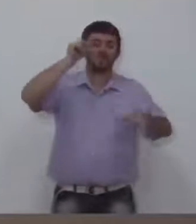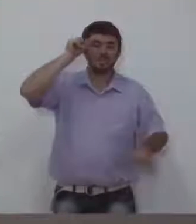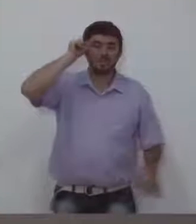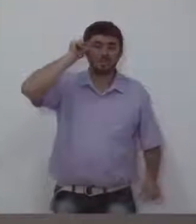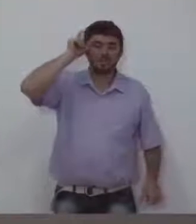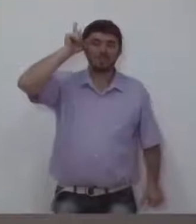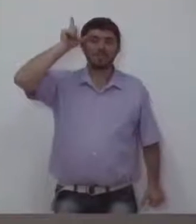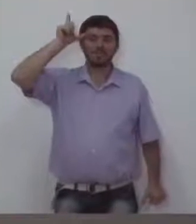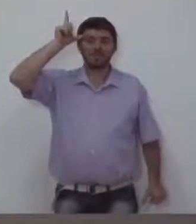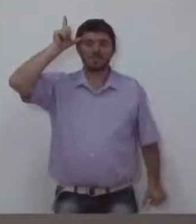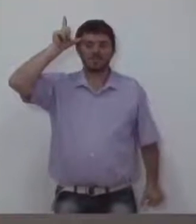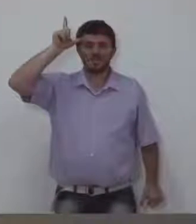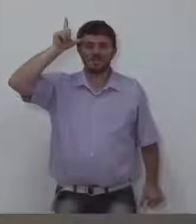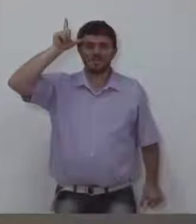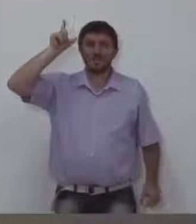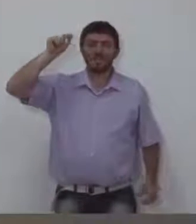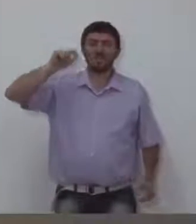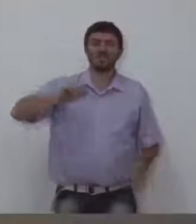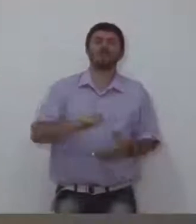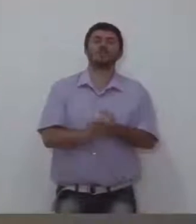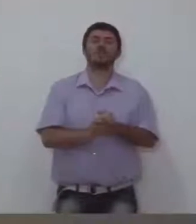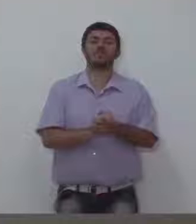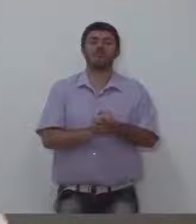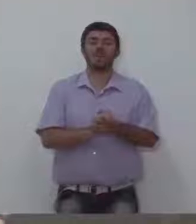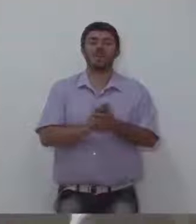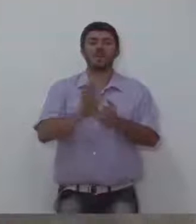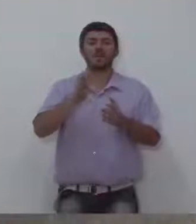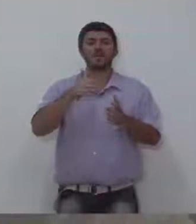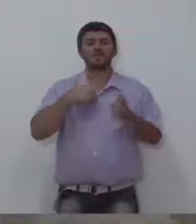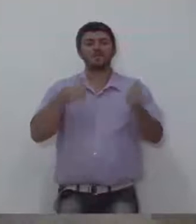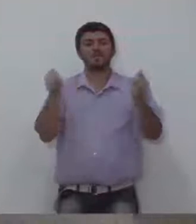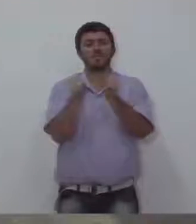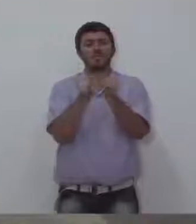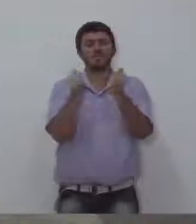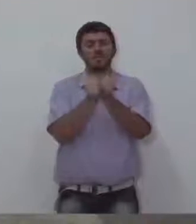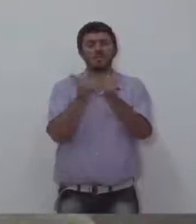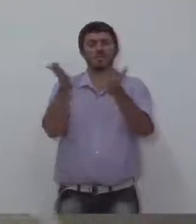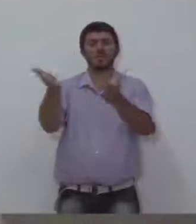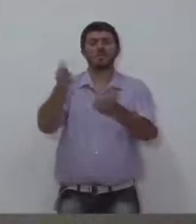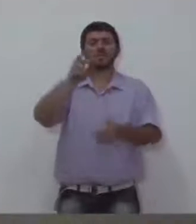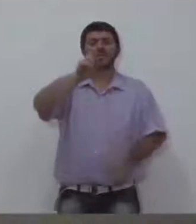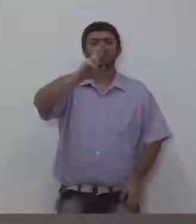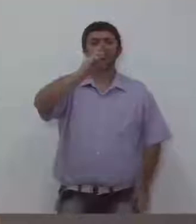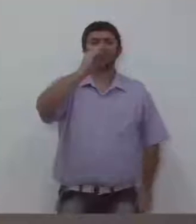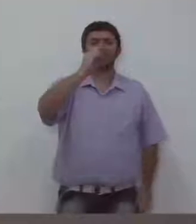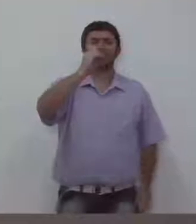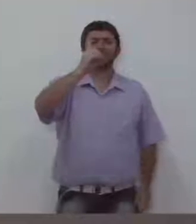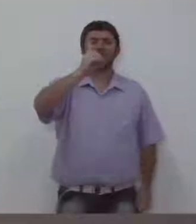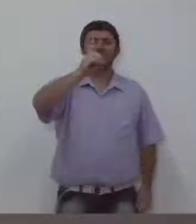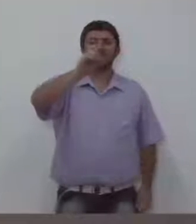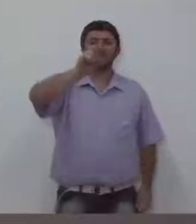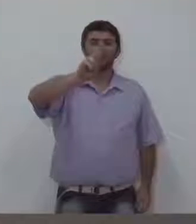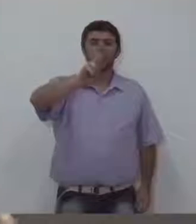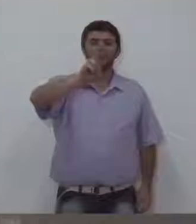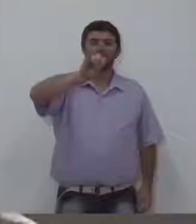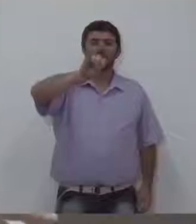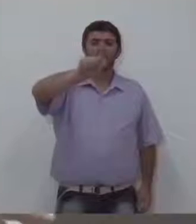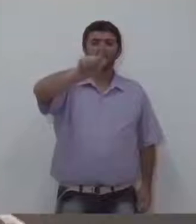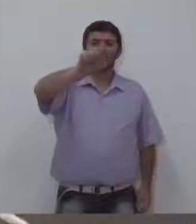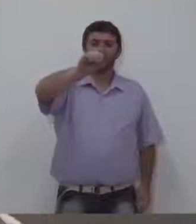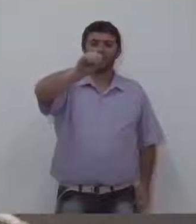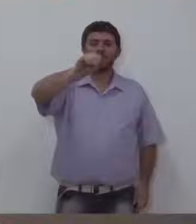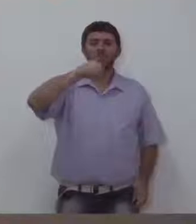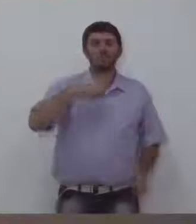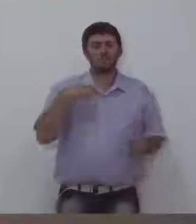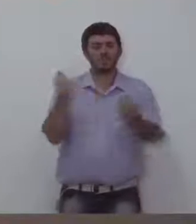estar presente junto com o Rodrigo, uma oportunidade sempre de aprender, com o Rodrigo Paixão. Fiquei muito feliz de ouvir o Rodrigo, a